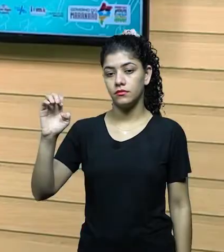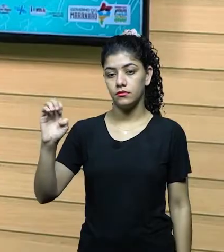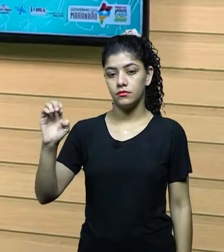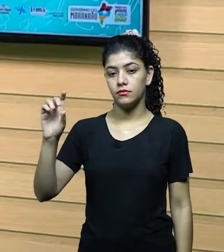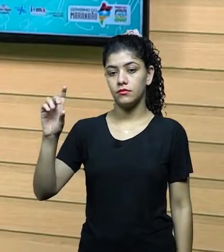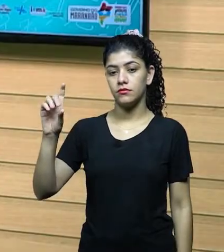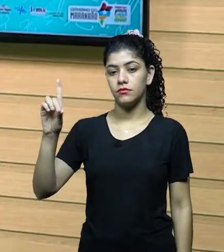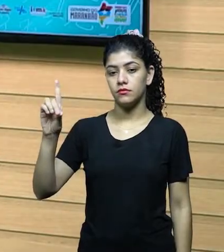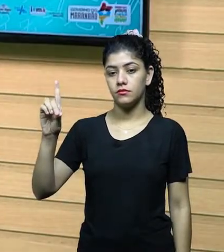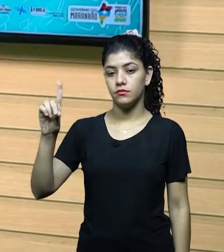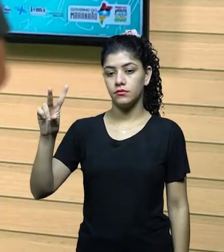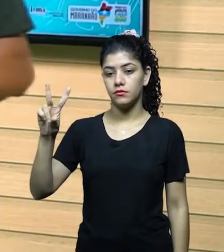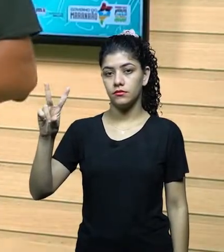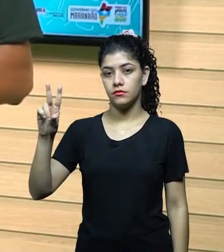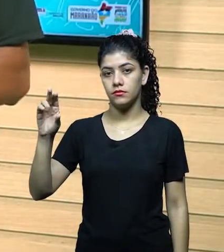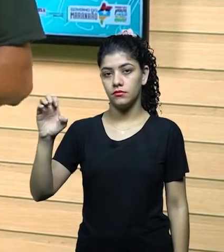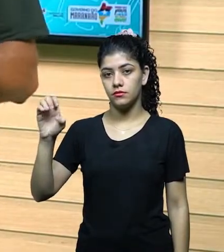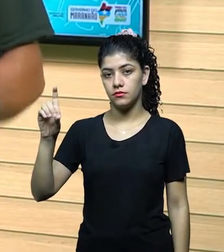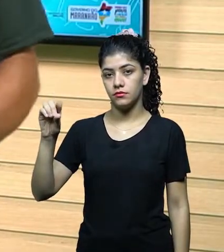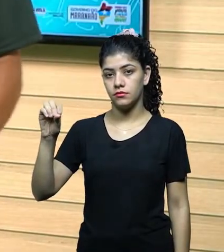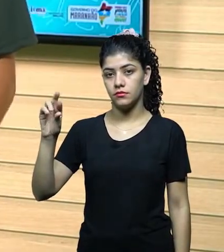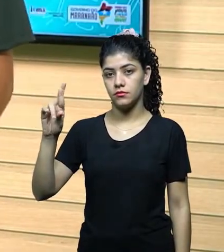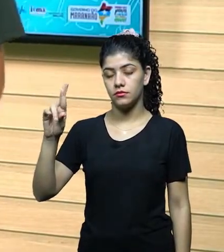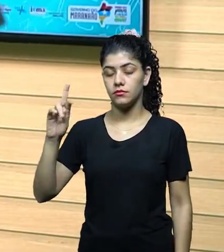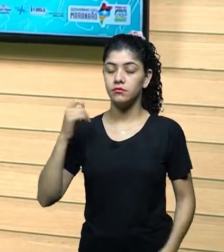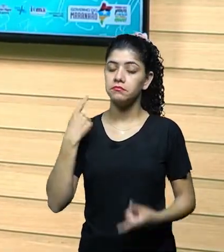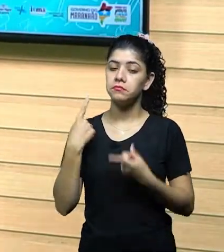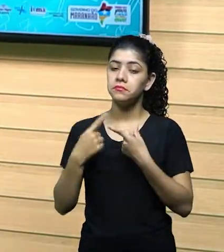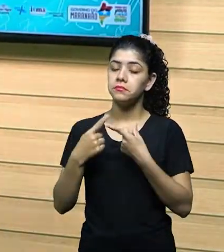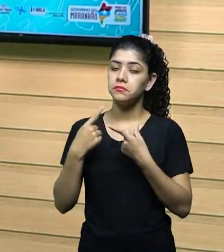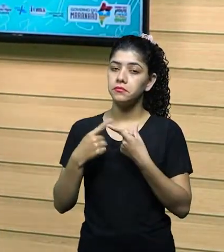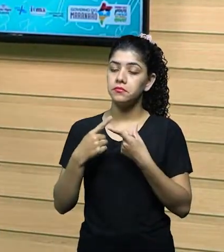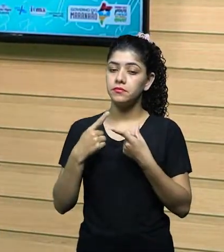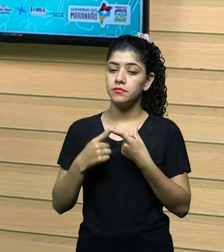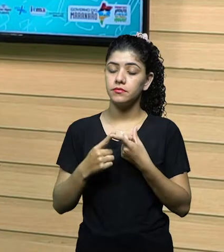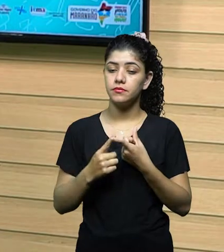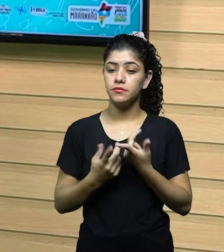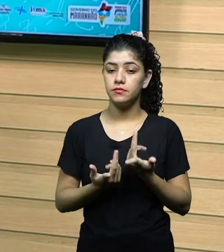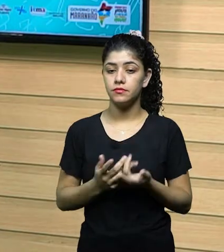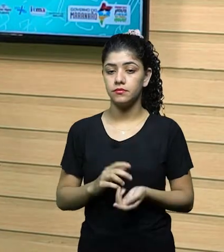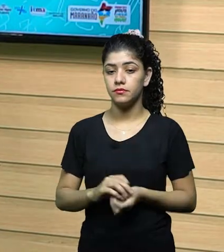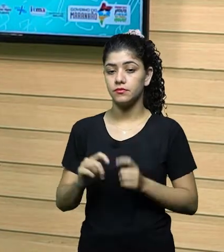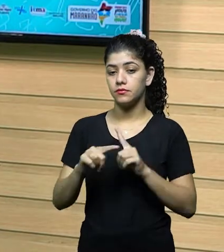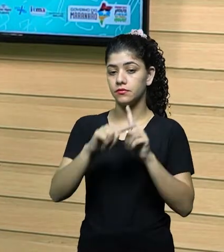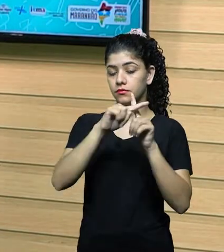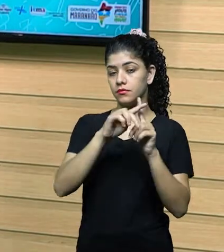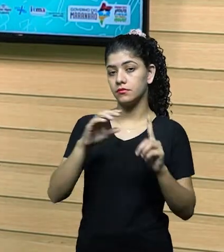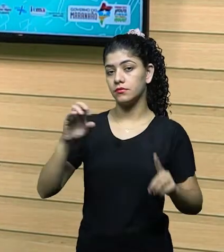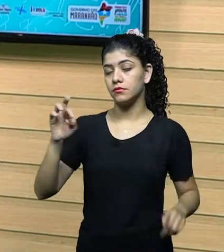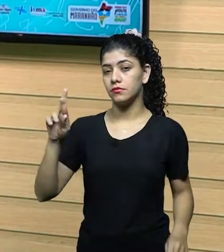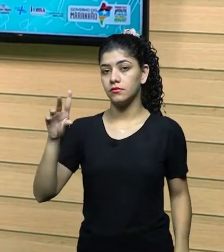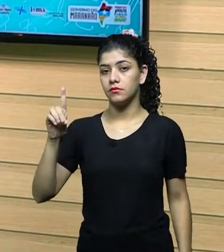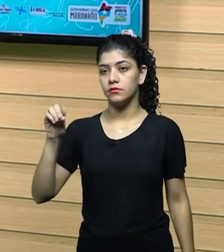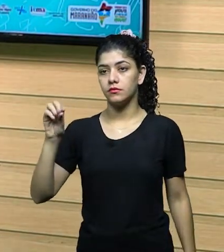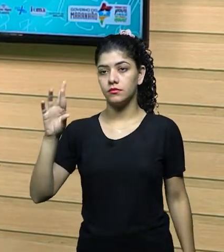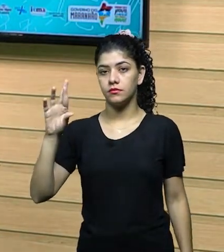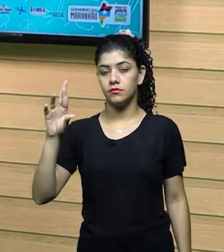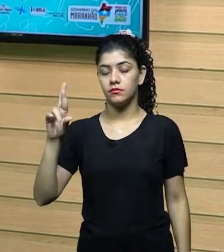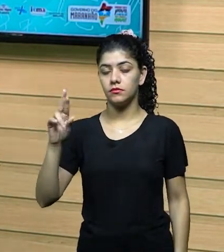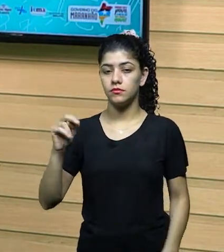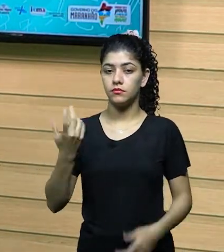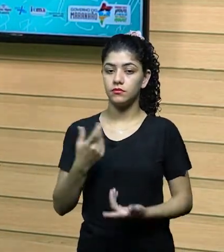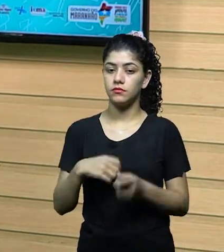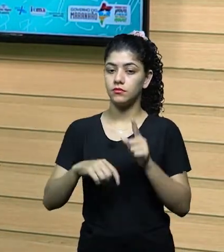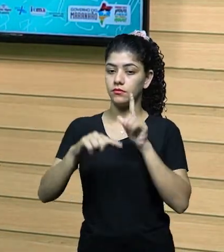devedora. Daqui a pouco eu vou explicar por quê. Por que que no banco o saldo positivo é credor e